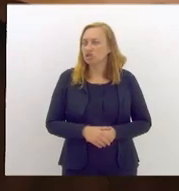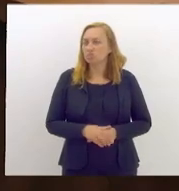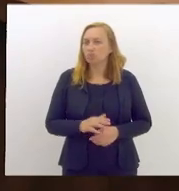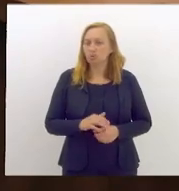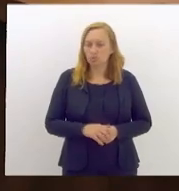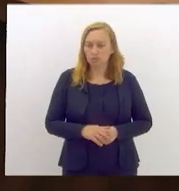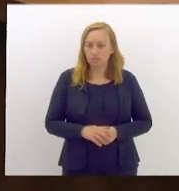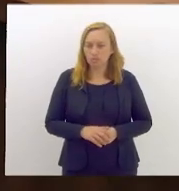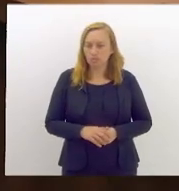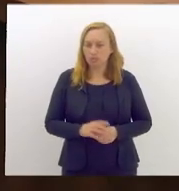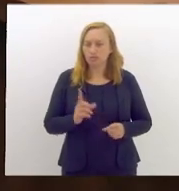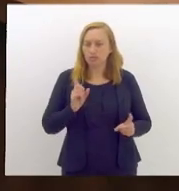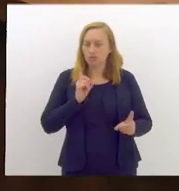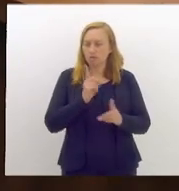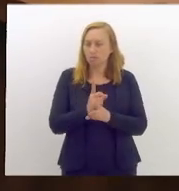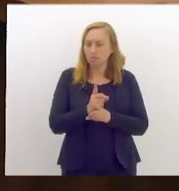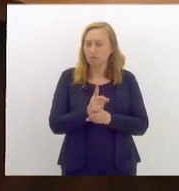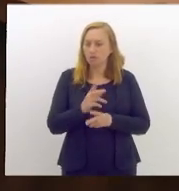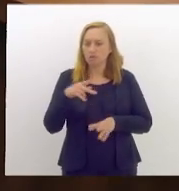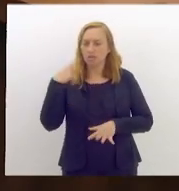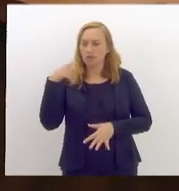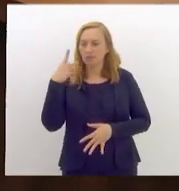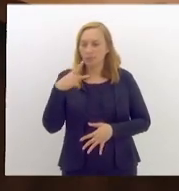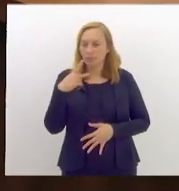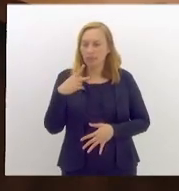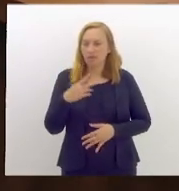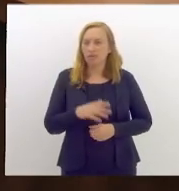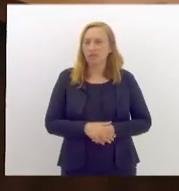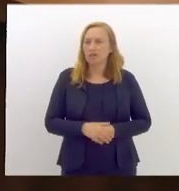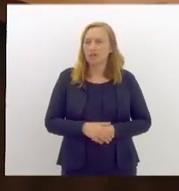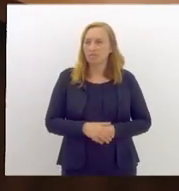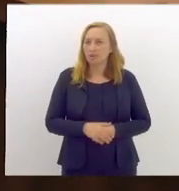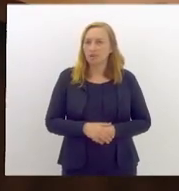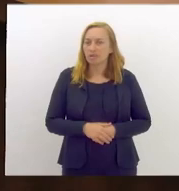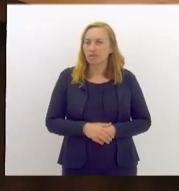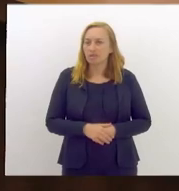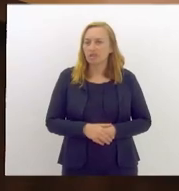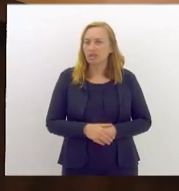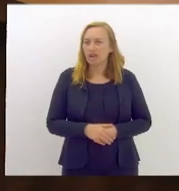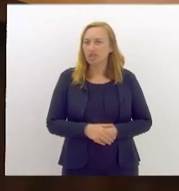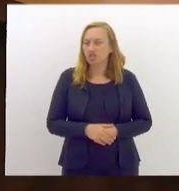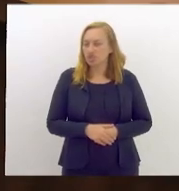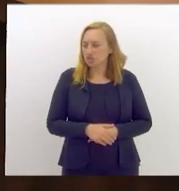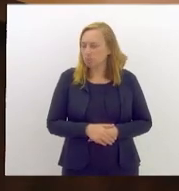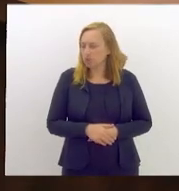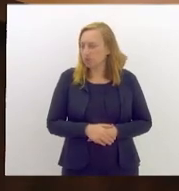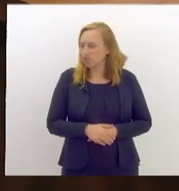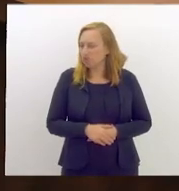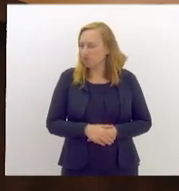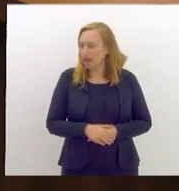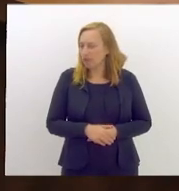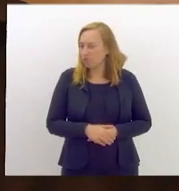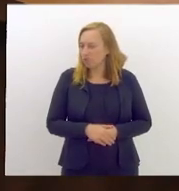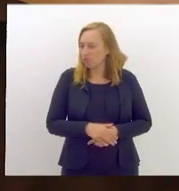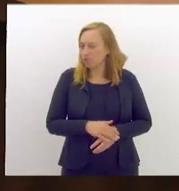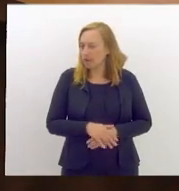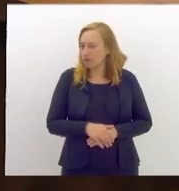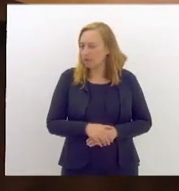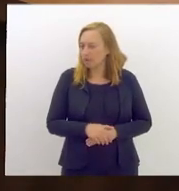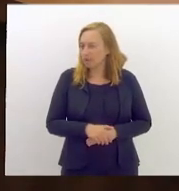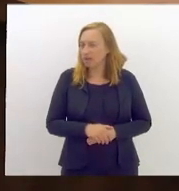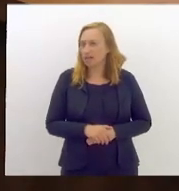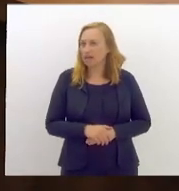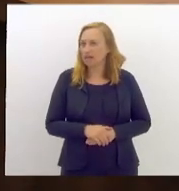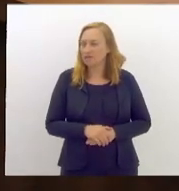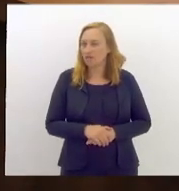tradicional da política do Rio de Janeiro e segundo lugar evidentemente que o deputado autor projeto pretende fazer